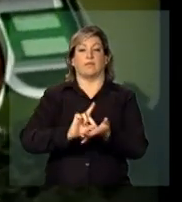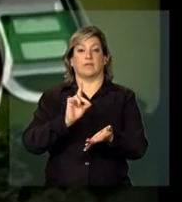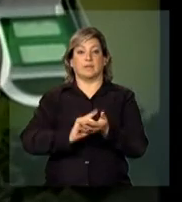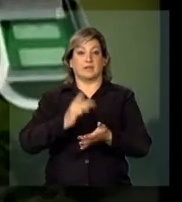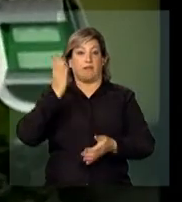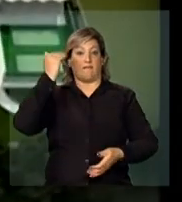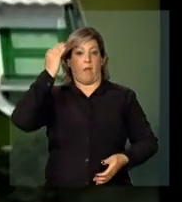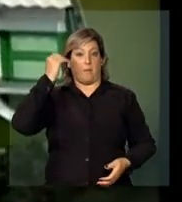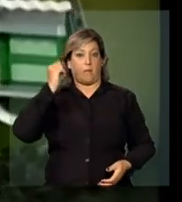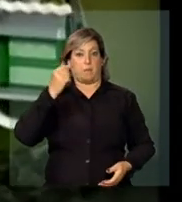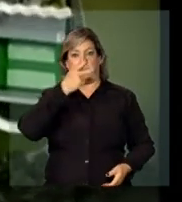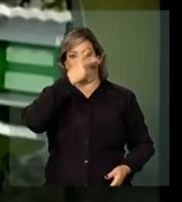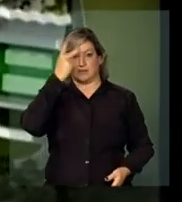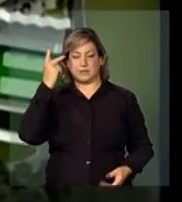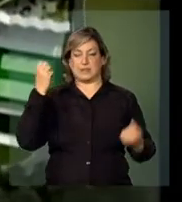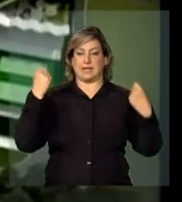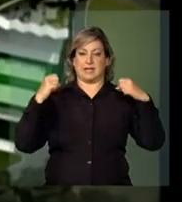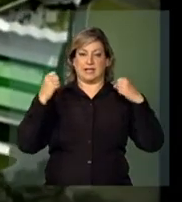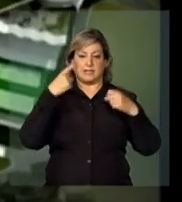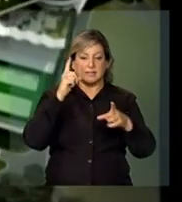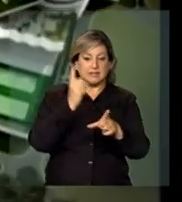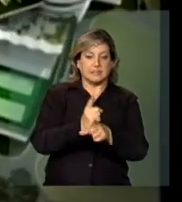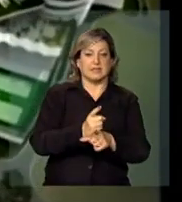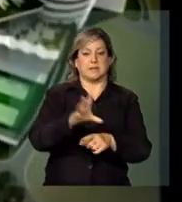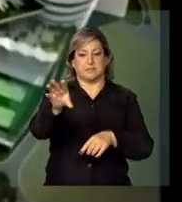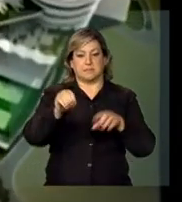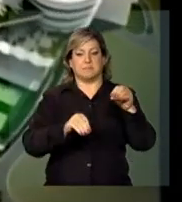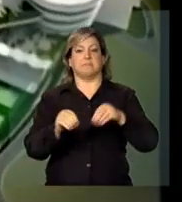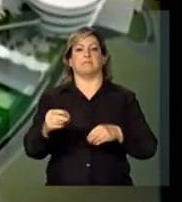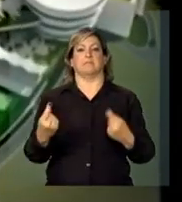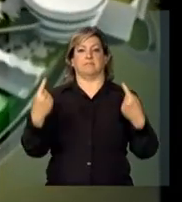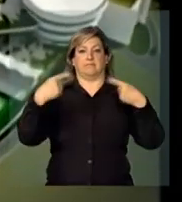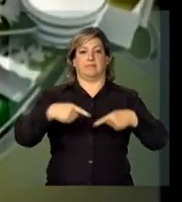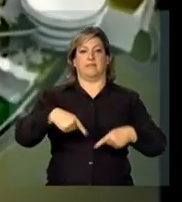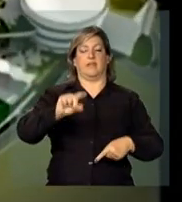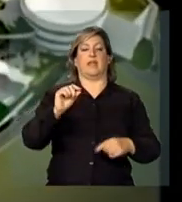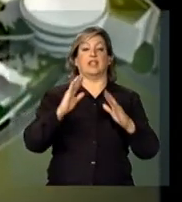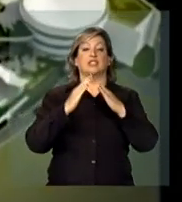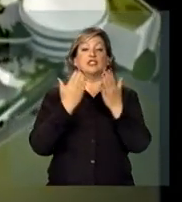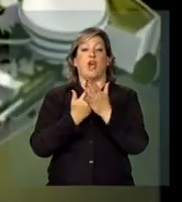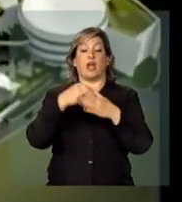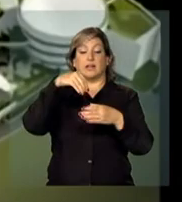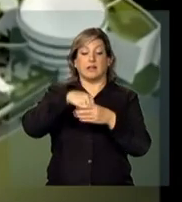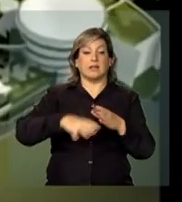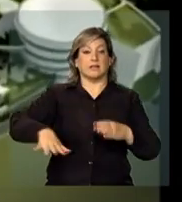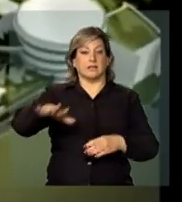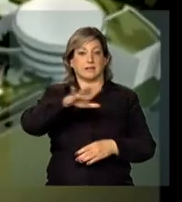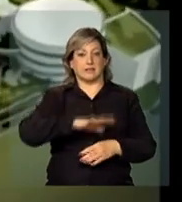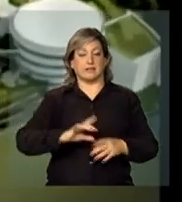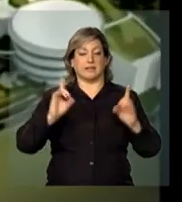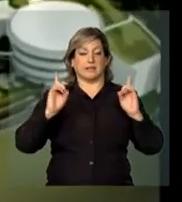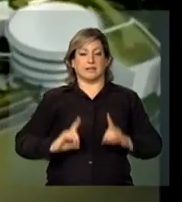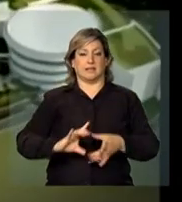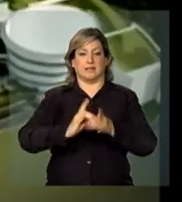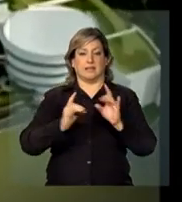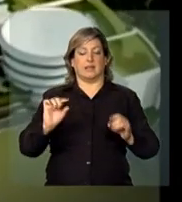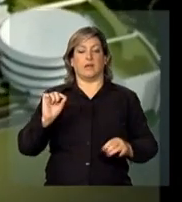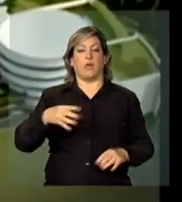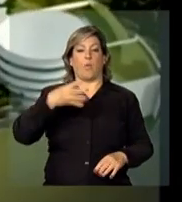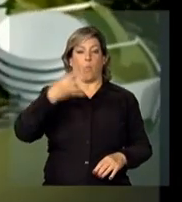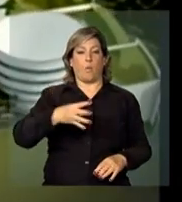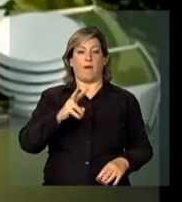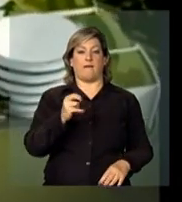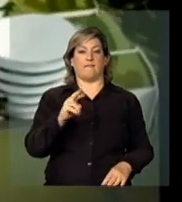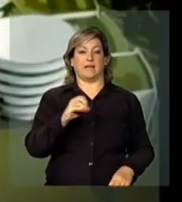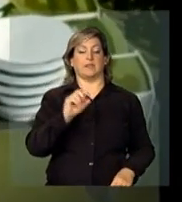talentos a nossa experiência com as paraolimpíadas escolares neste ano na quarta versão